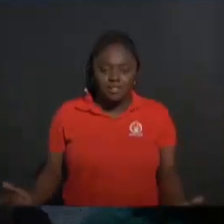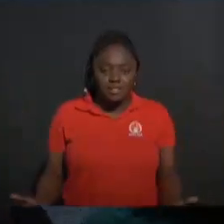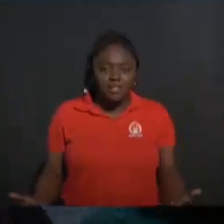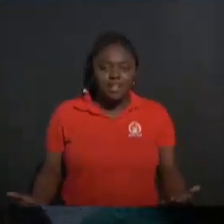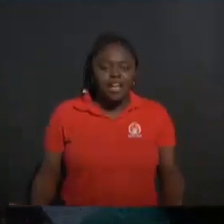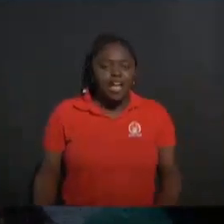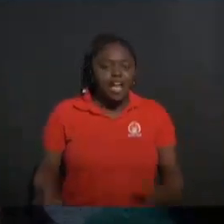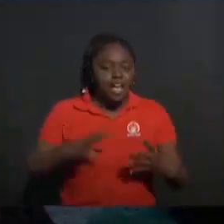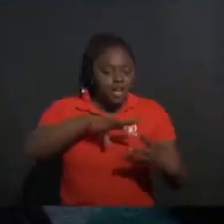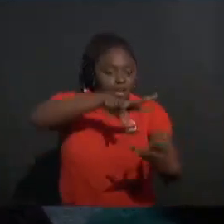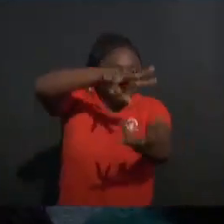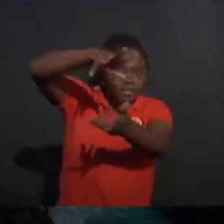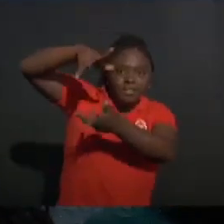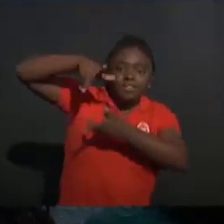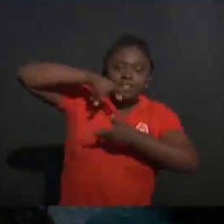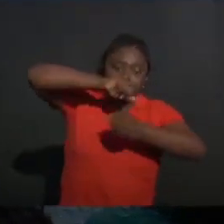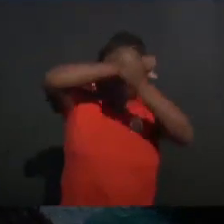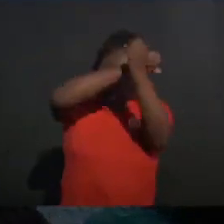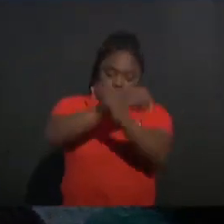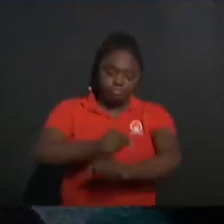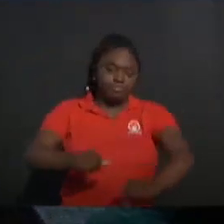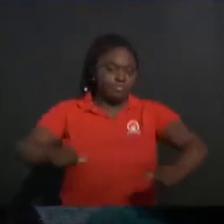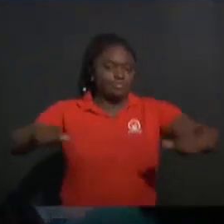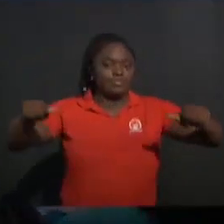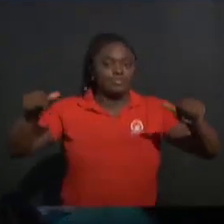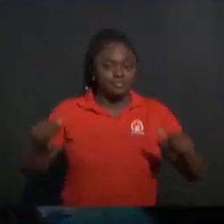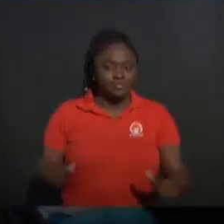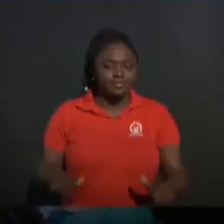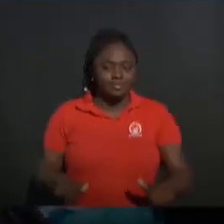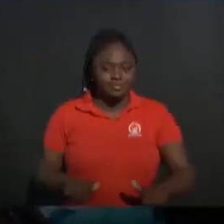E desmonta o universo.